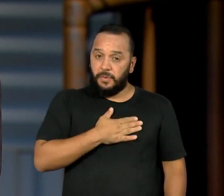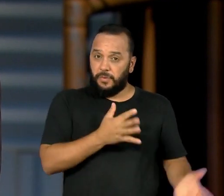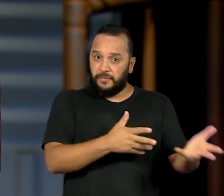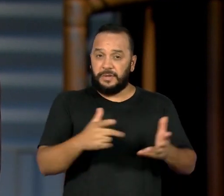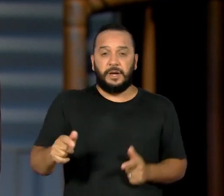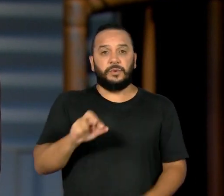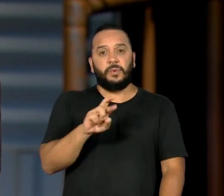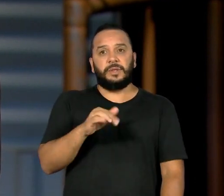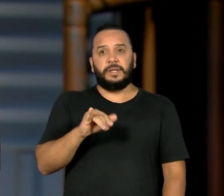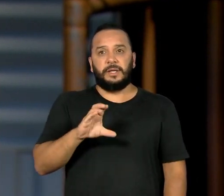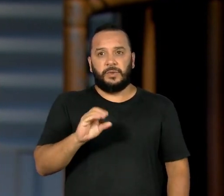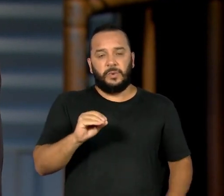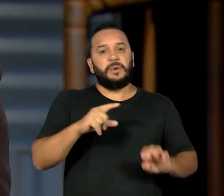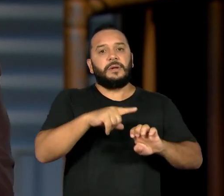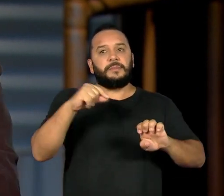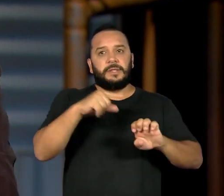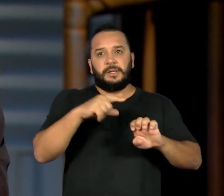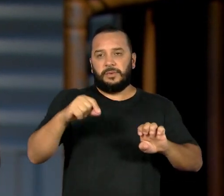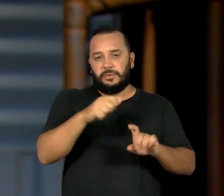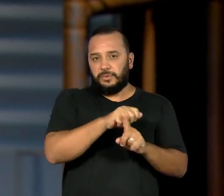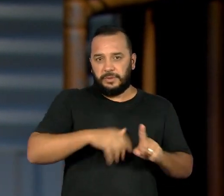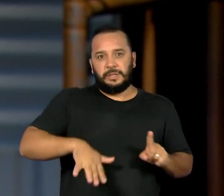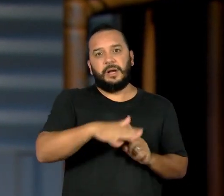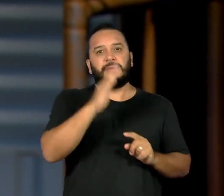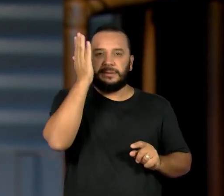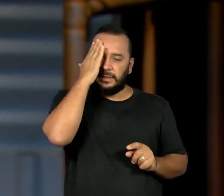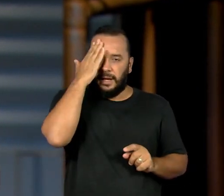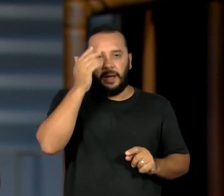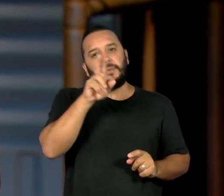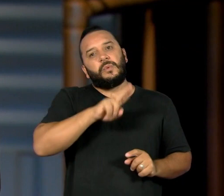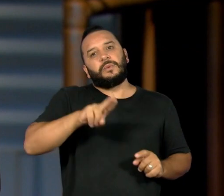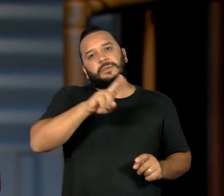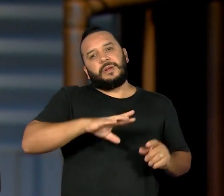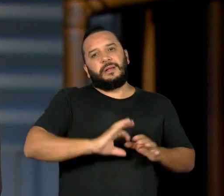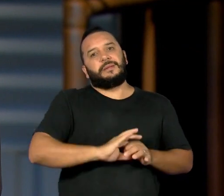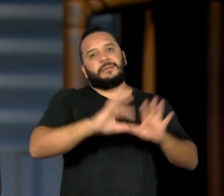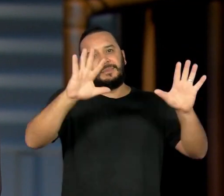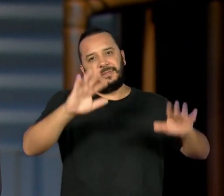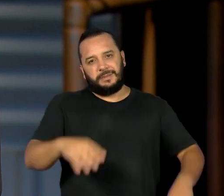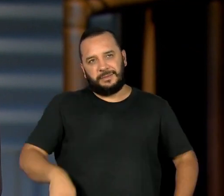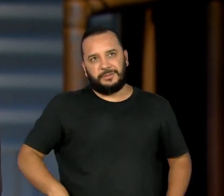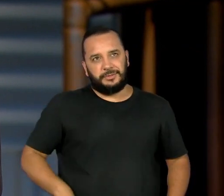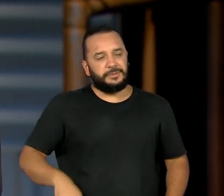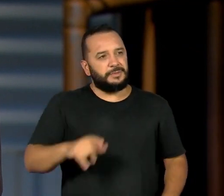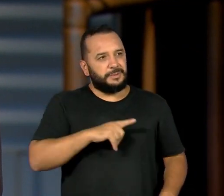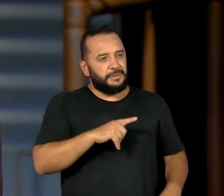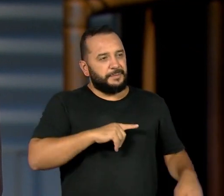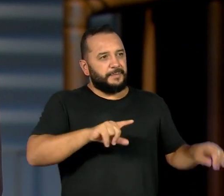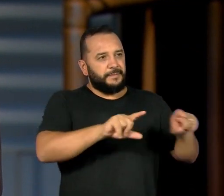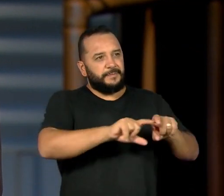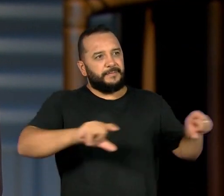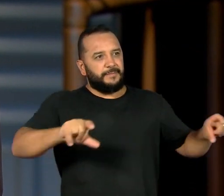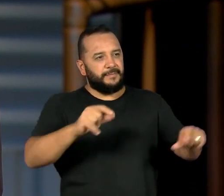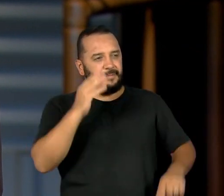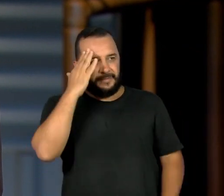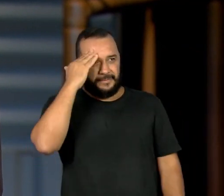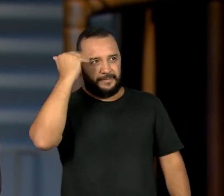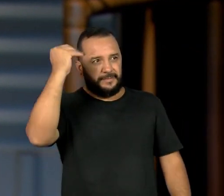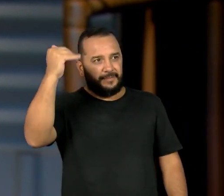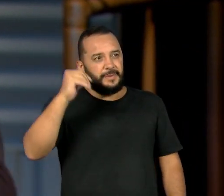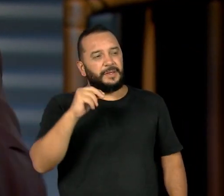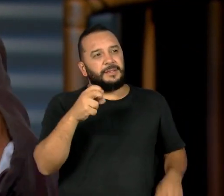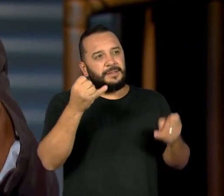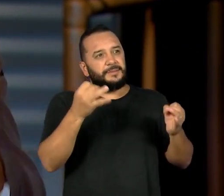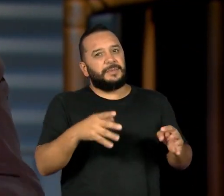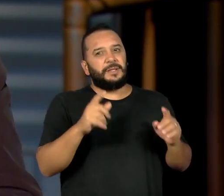social, parece saber usar bem essa tal liberdade. O Rodrigo tem uma expressão popular que